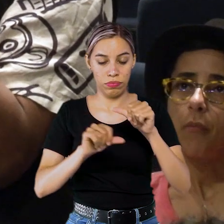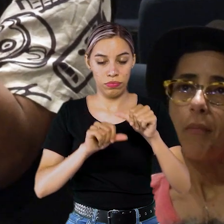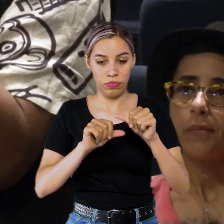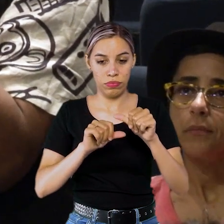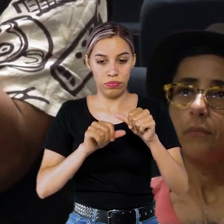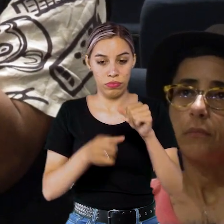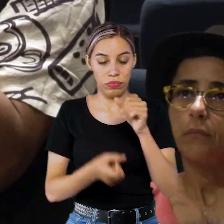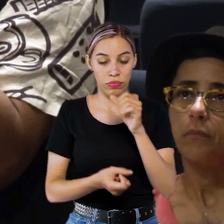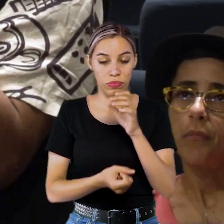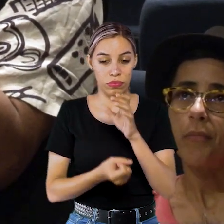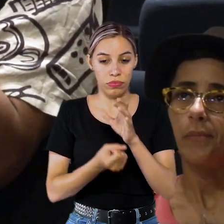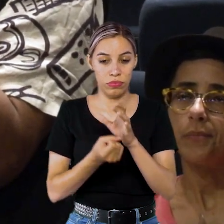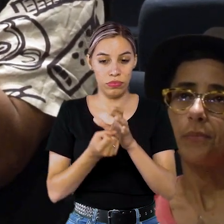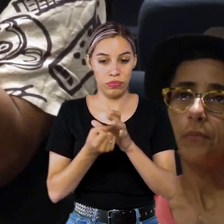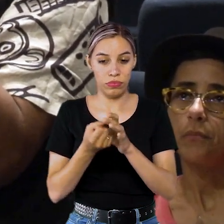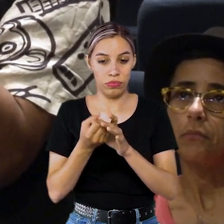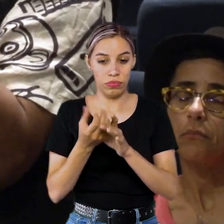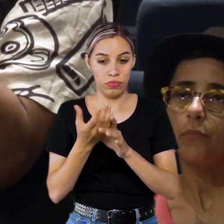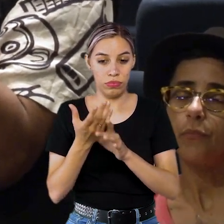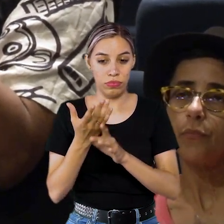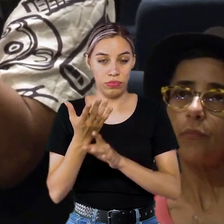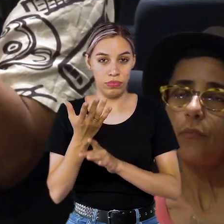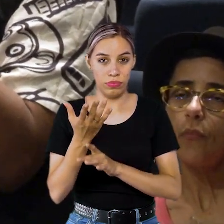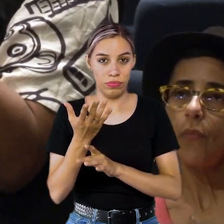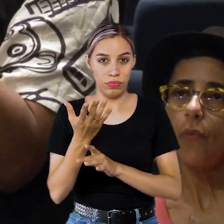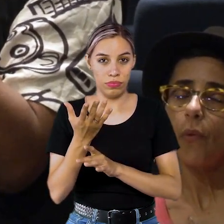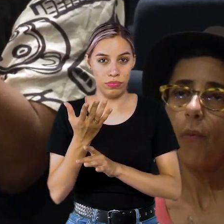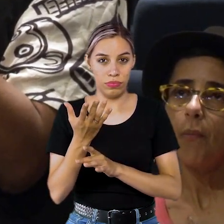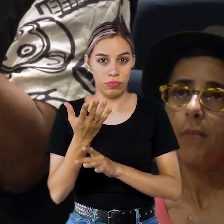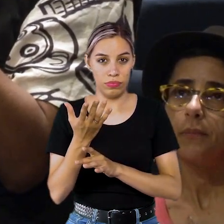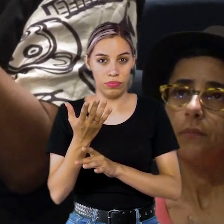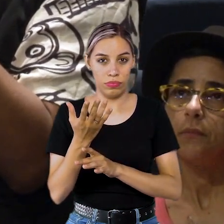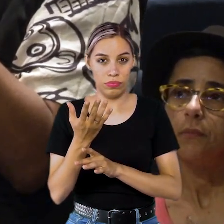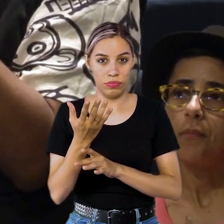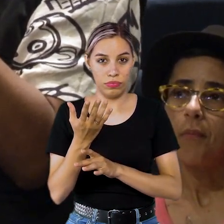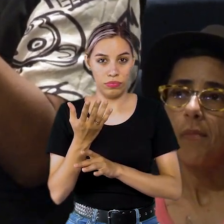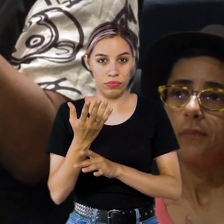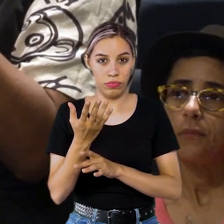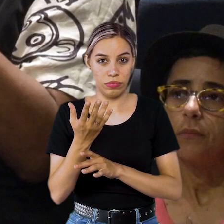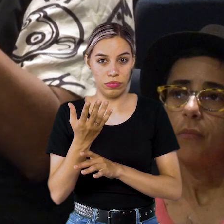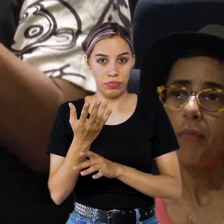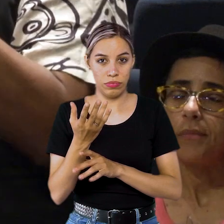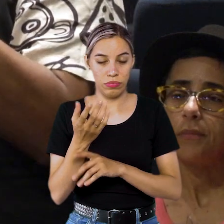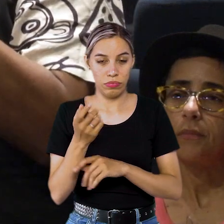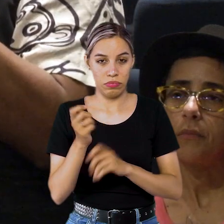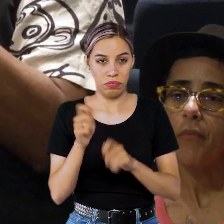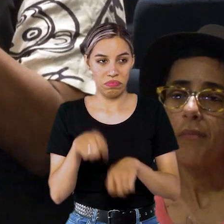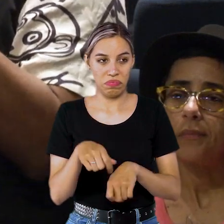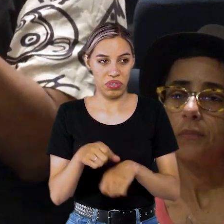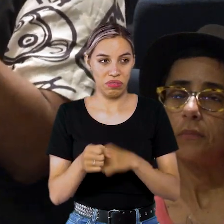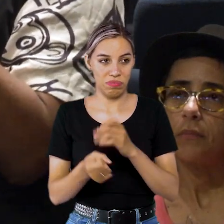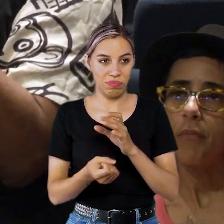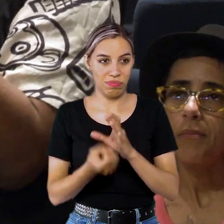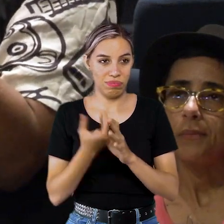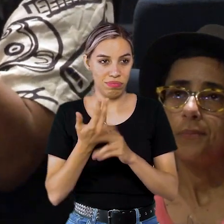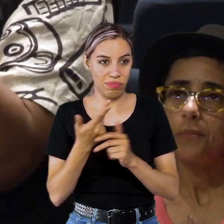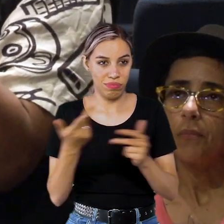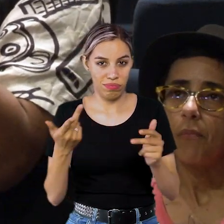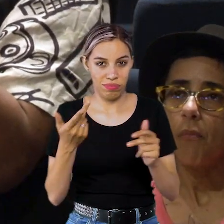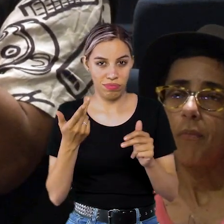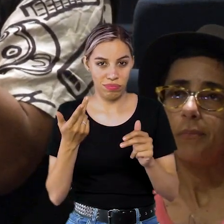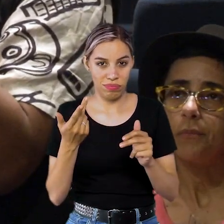que forma que a gente pode trazer uma pulsão mágica